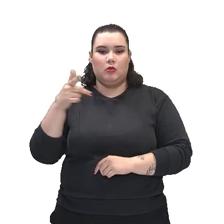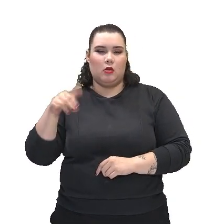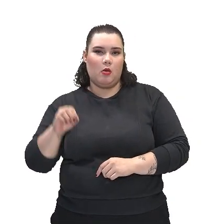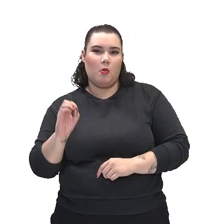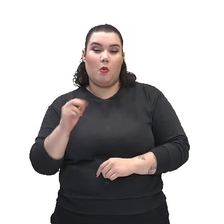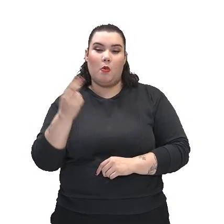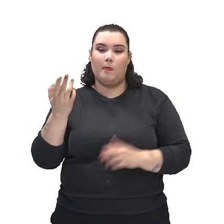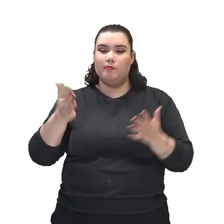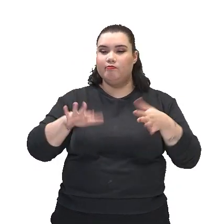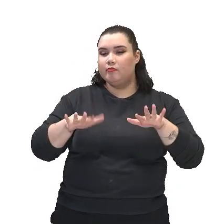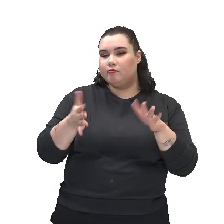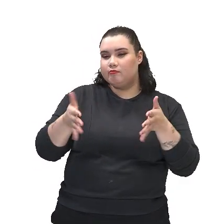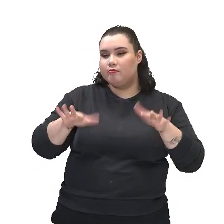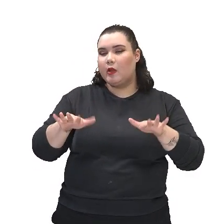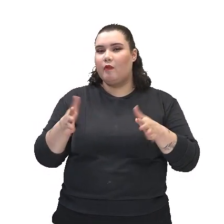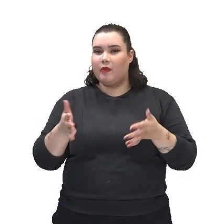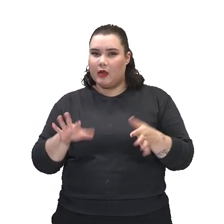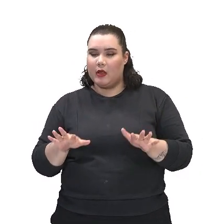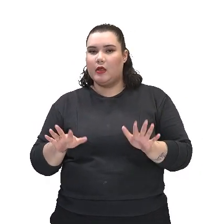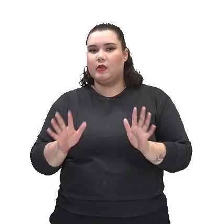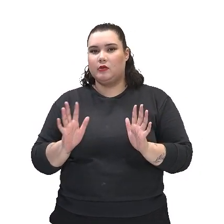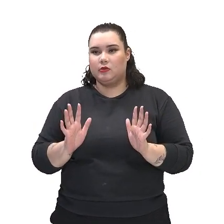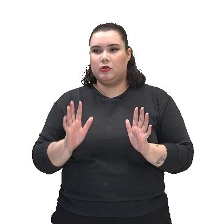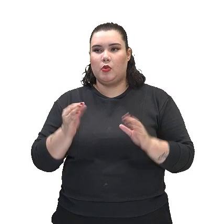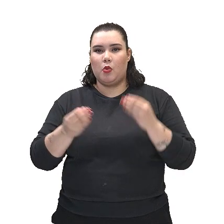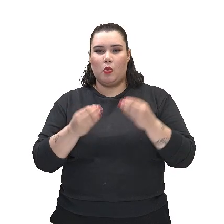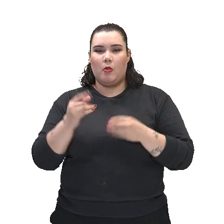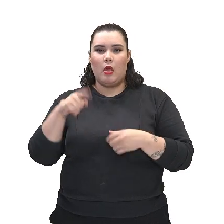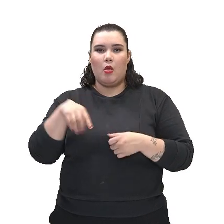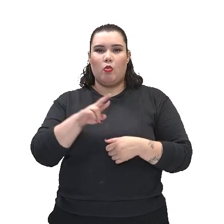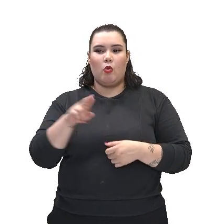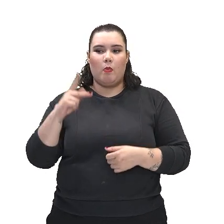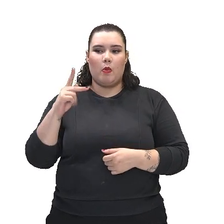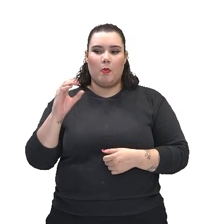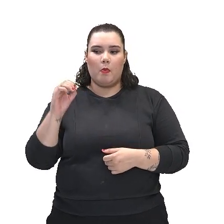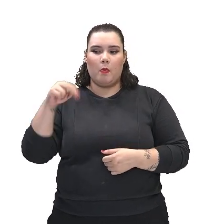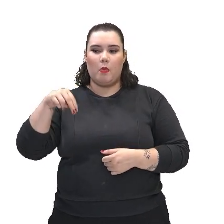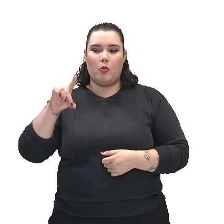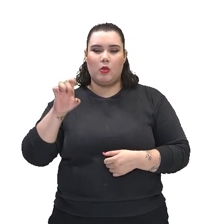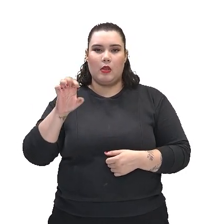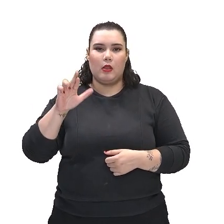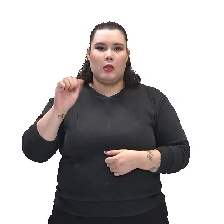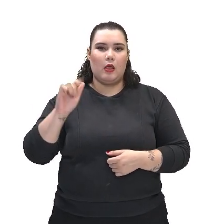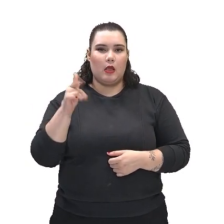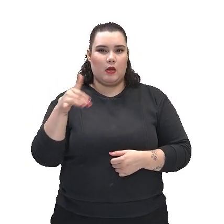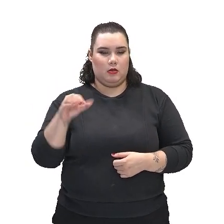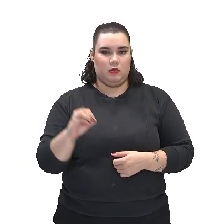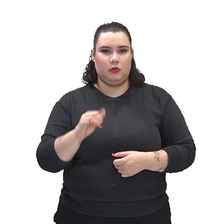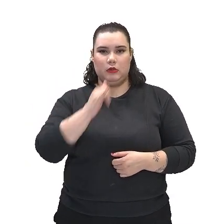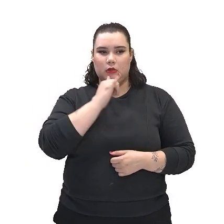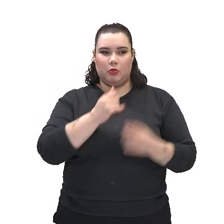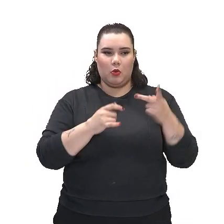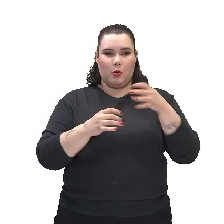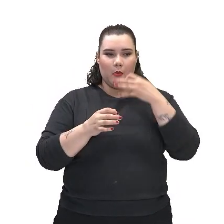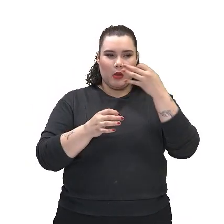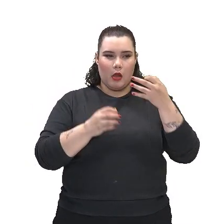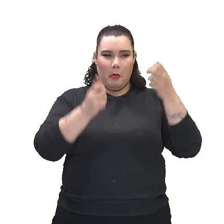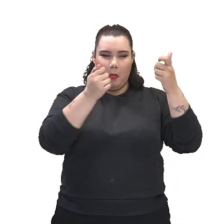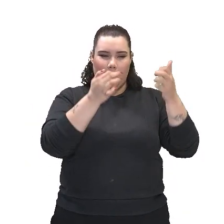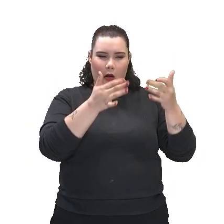que seria a questão da ponderação, né? Que você concorda em alguns pontos e discorda em outros